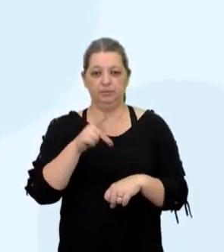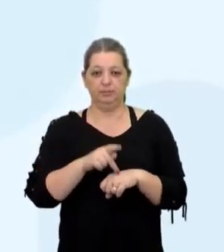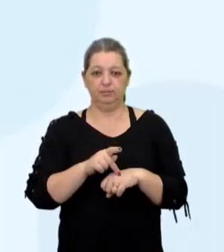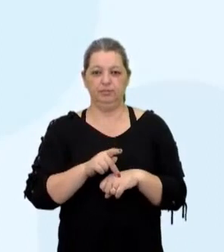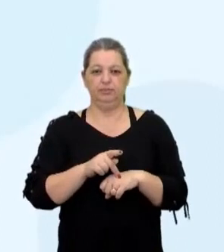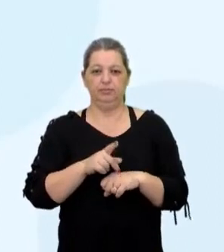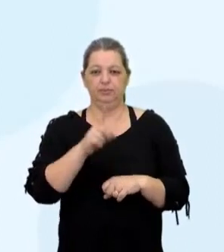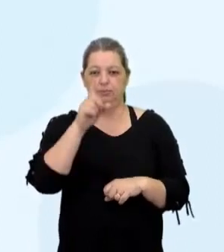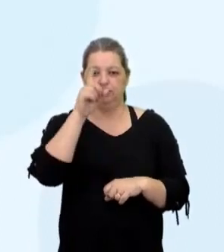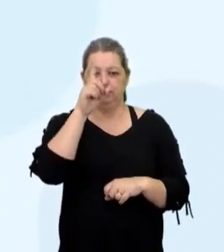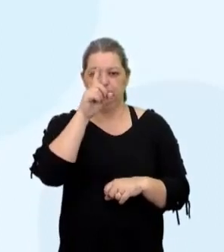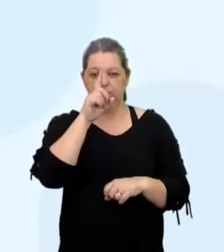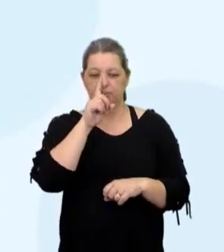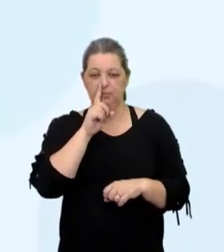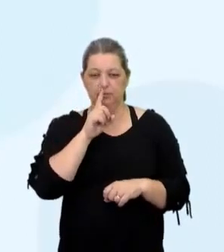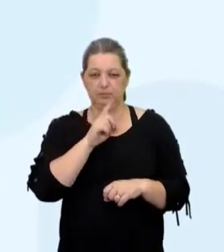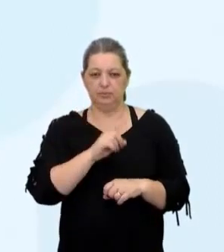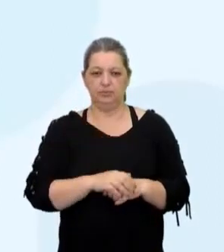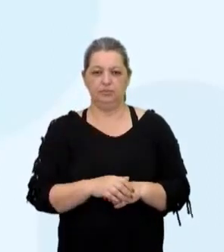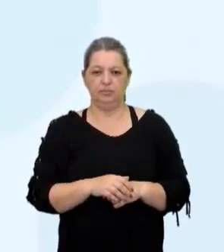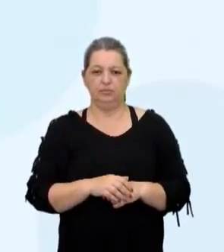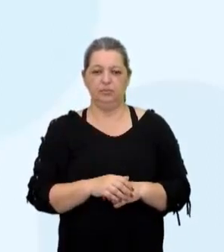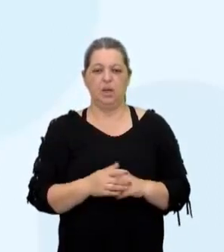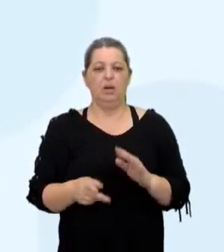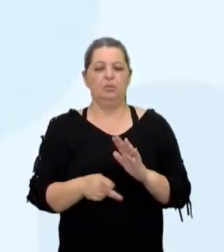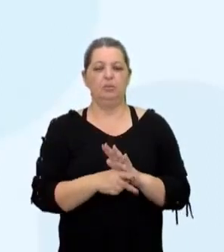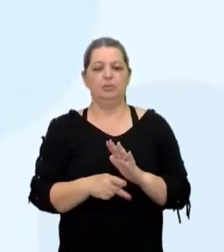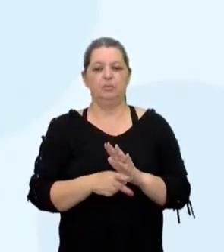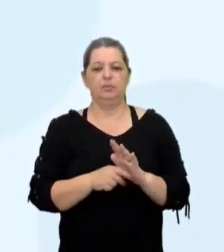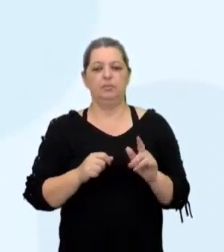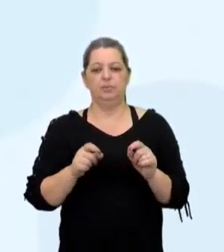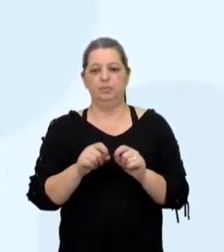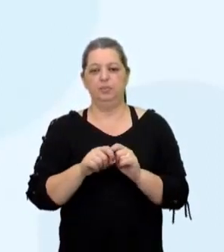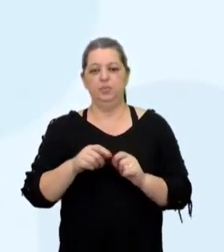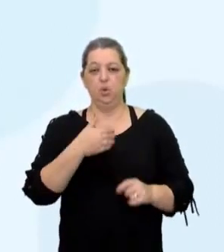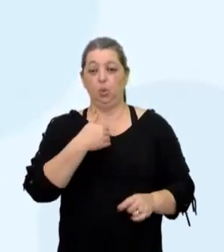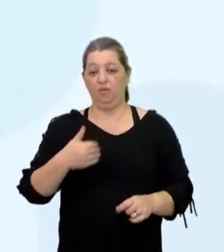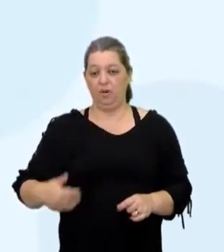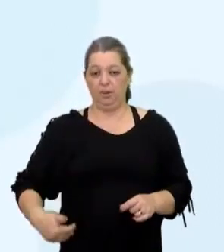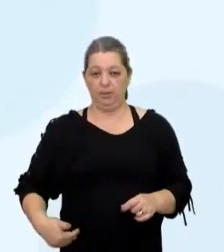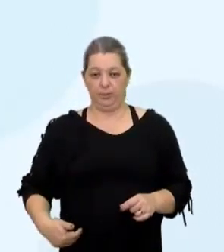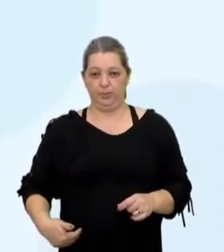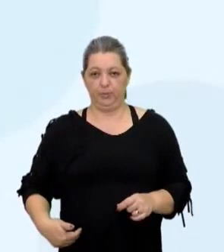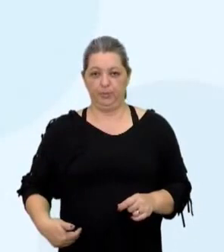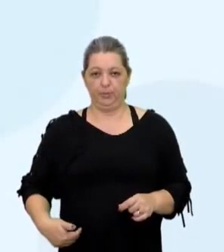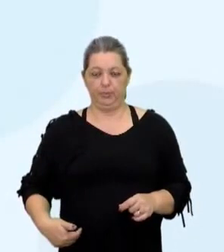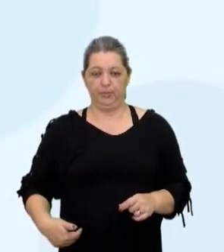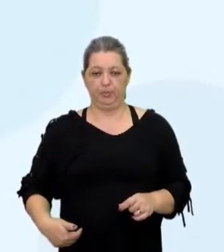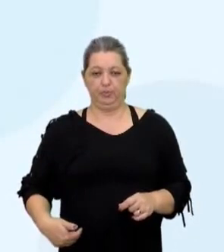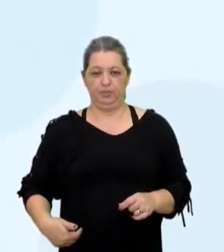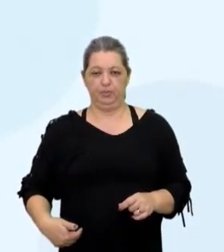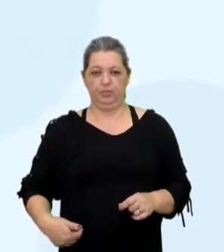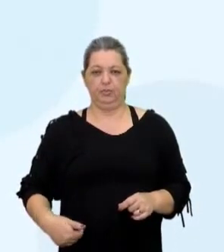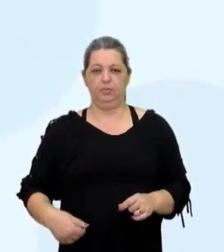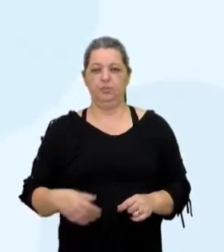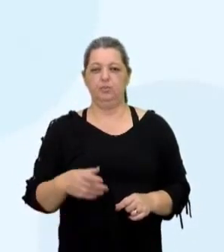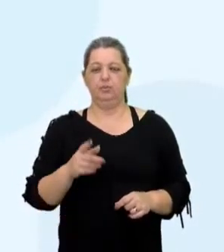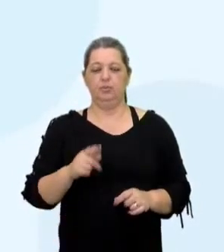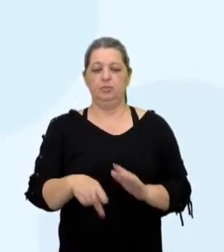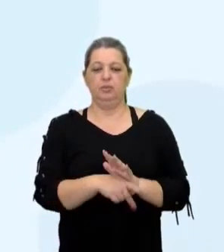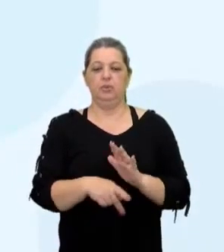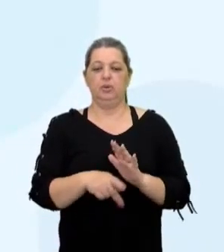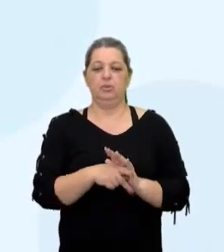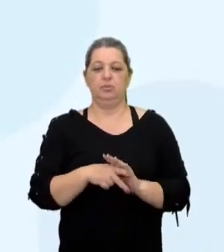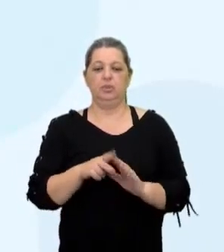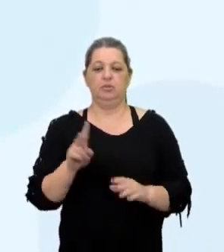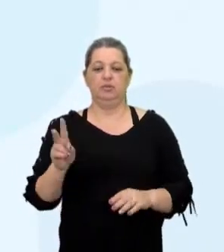amarelos, né, com monopólio integral, então fazem parte aí do governo, né? um claro exemplo aí da Venezuela, né? O que está